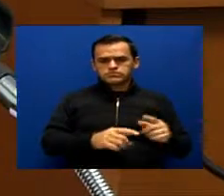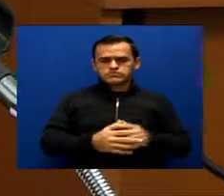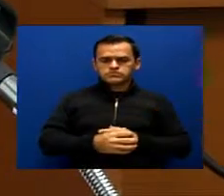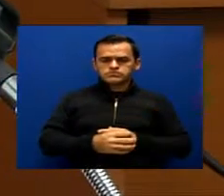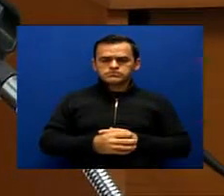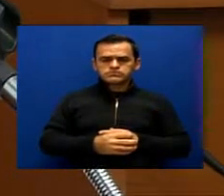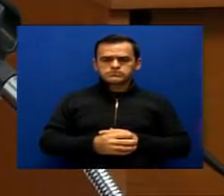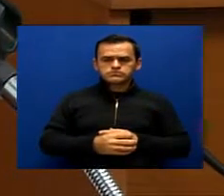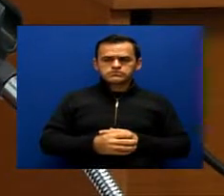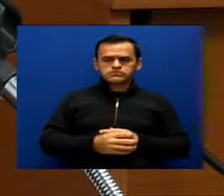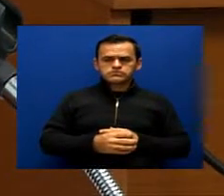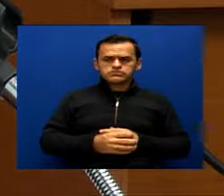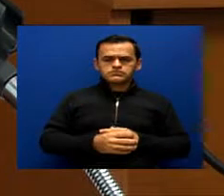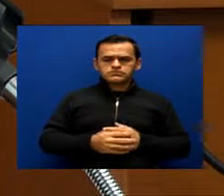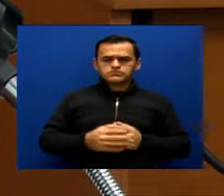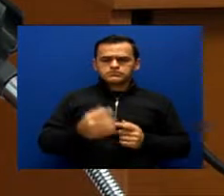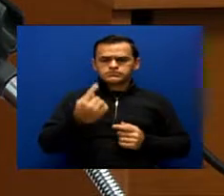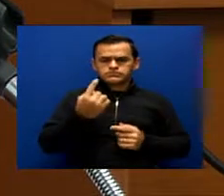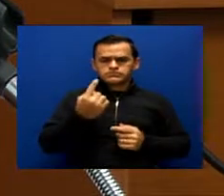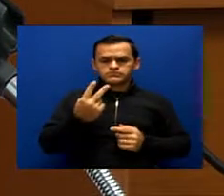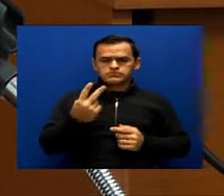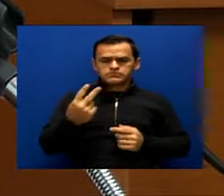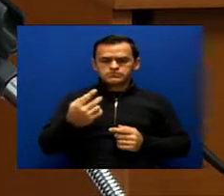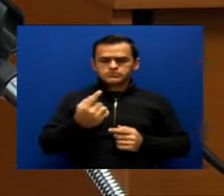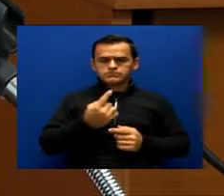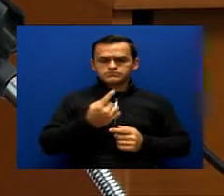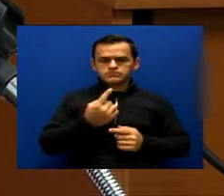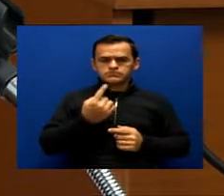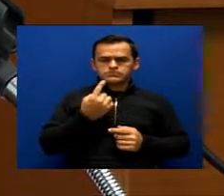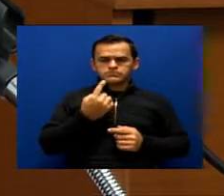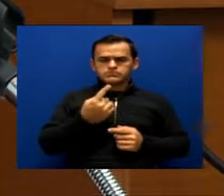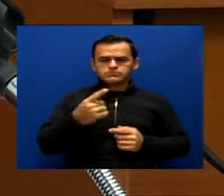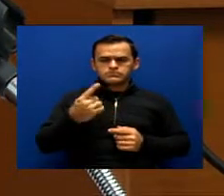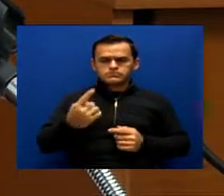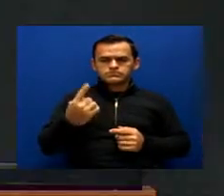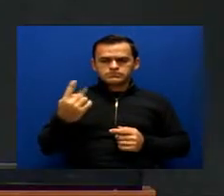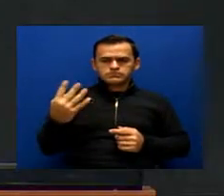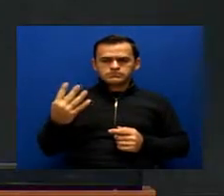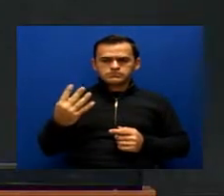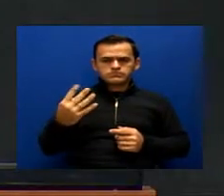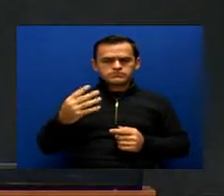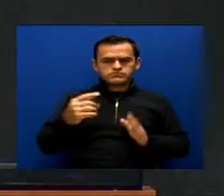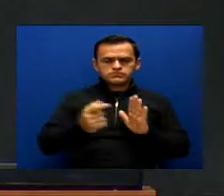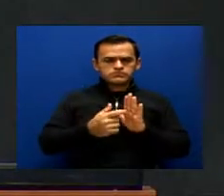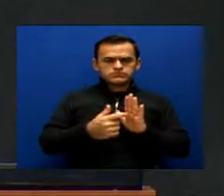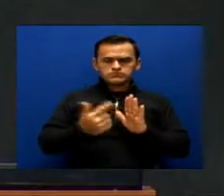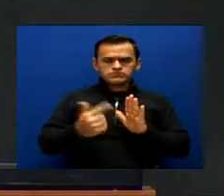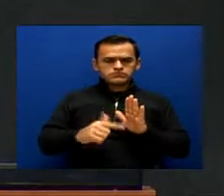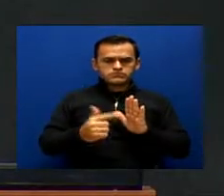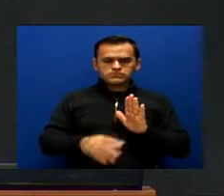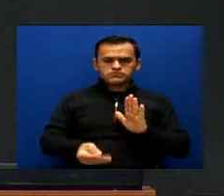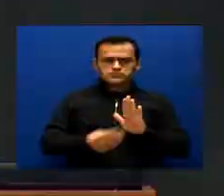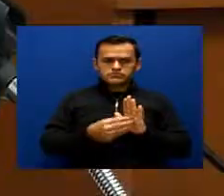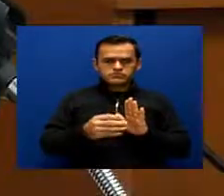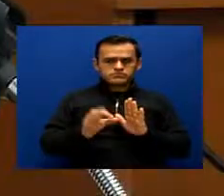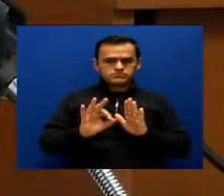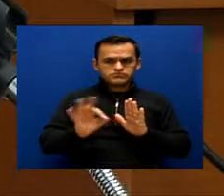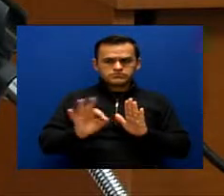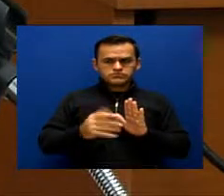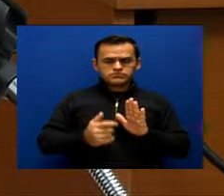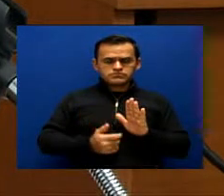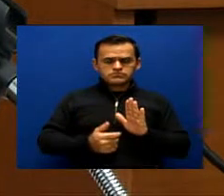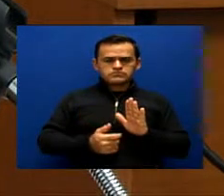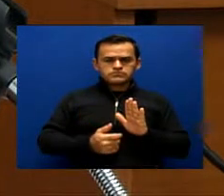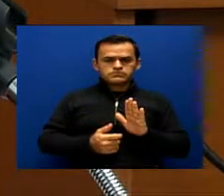o oitavo... No 114 tem uma emenda do Apolo, 114, aqui não está... Não, o oitavo não tem está, uma emenda do Apolo. Aqui não está marcando para mim. Não, esse não tem, é